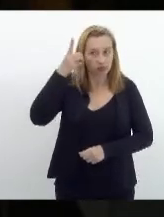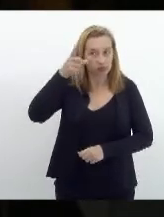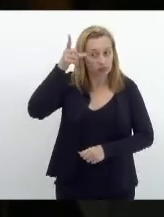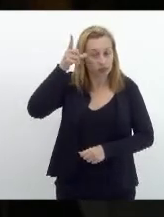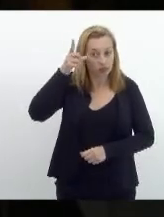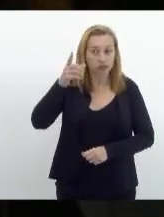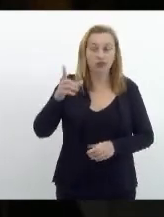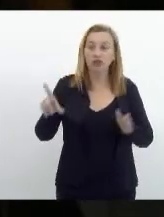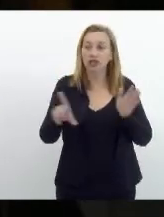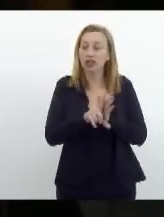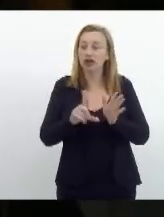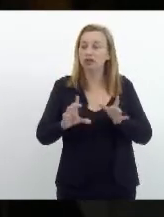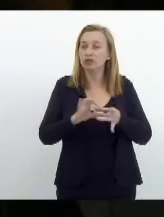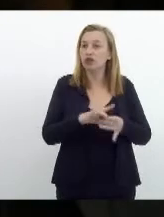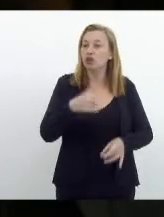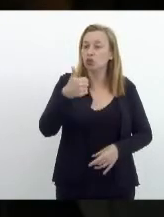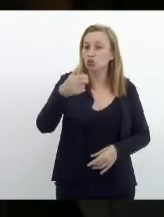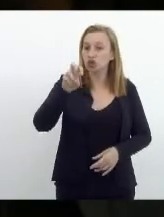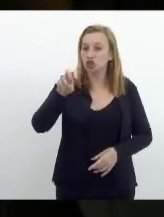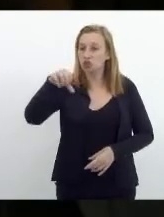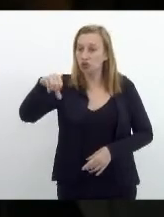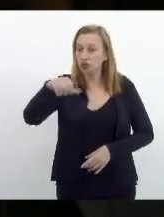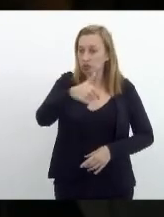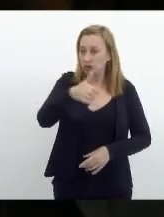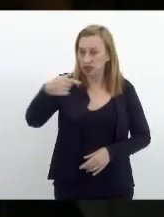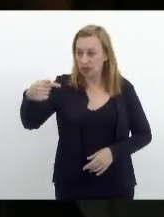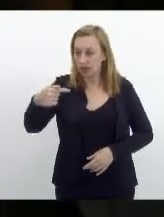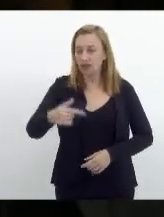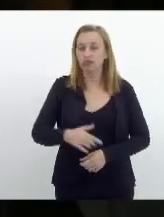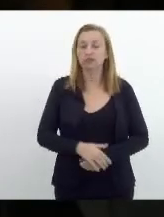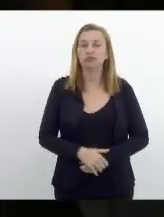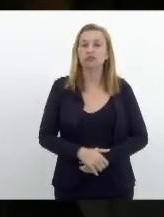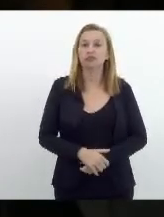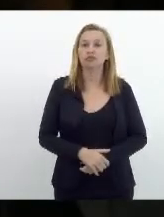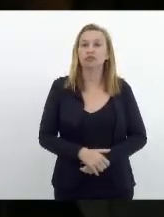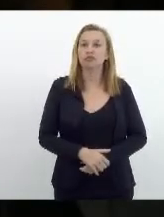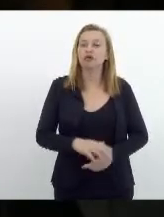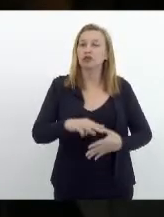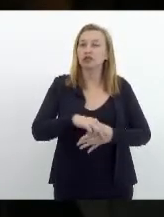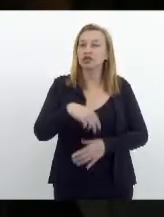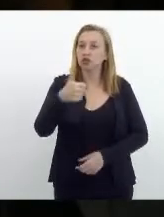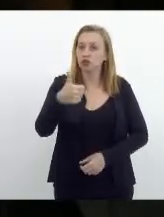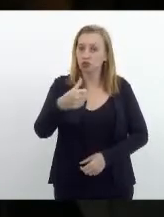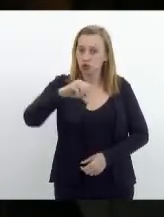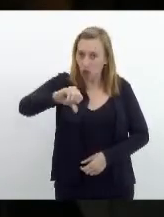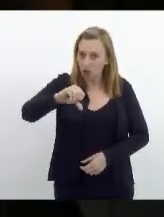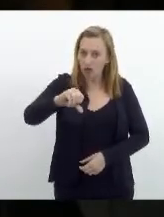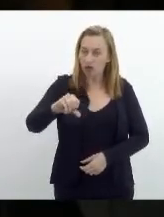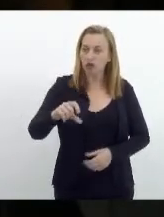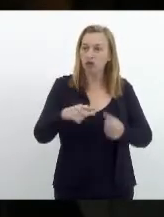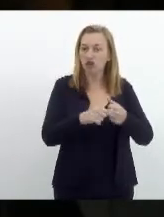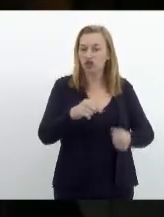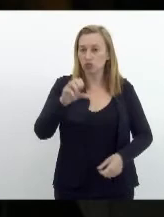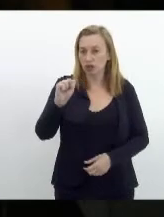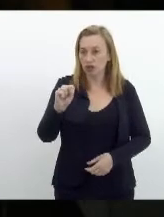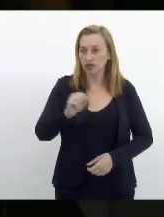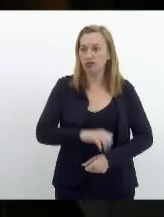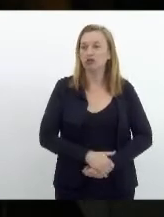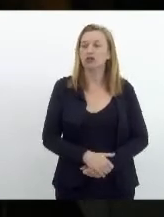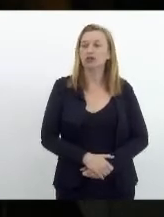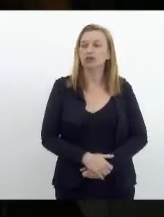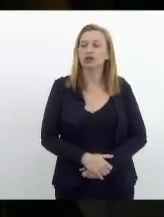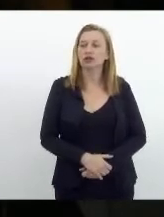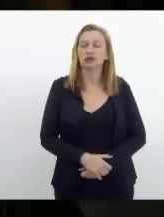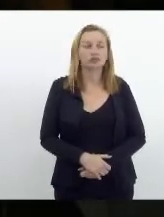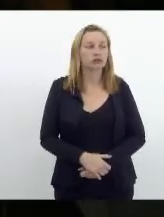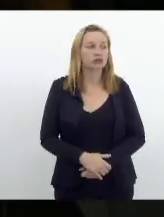Lei Complementar 159 de 2017, o inciso 9 do artigo 8º, que